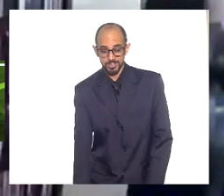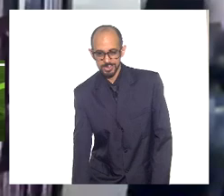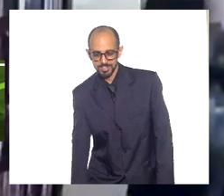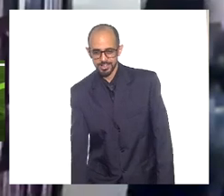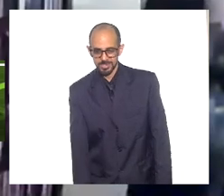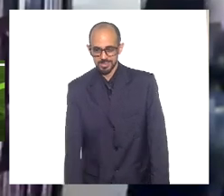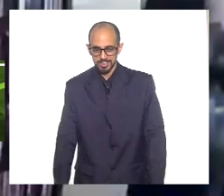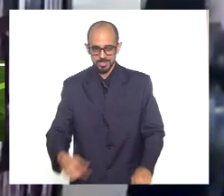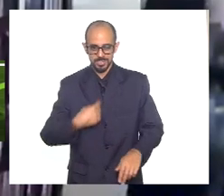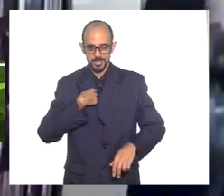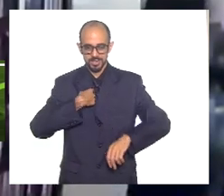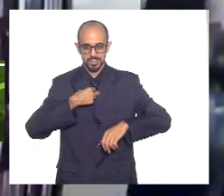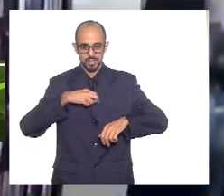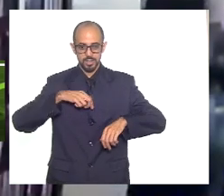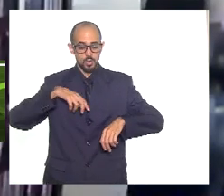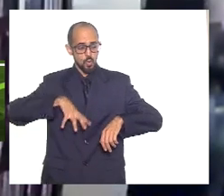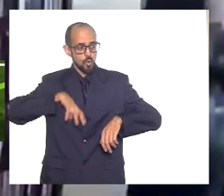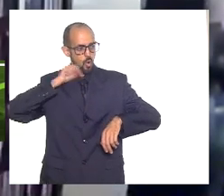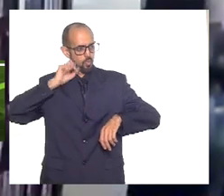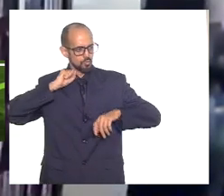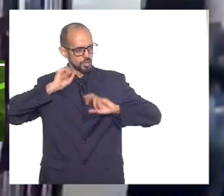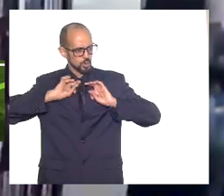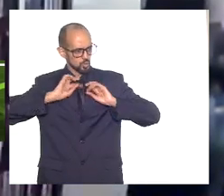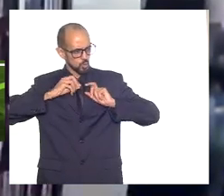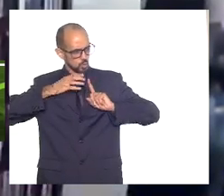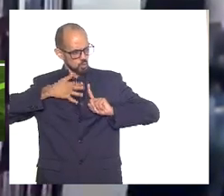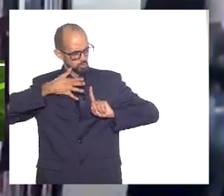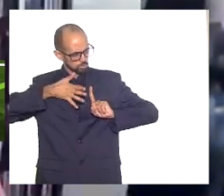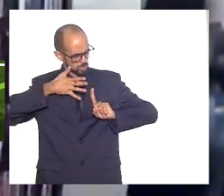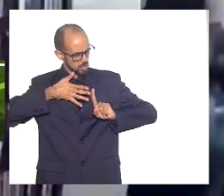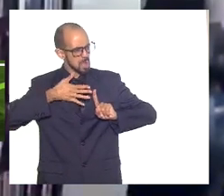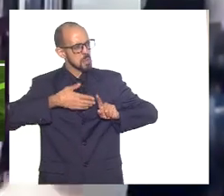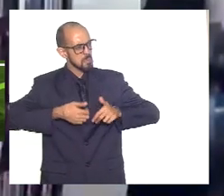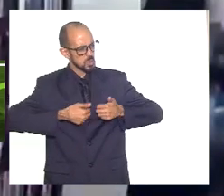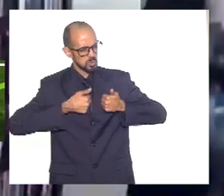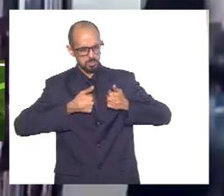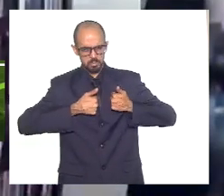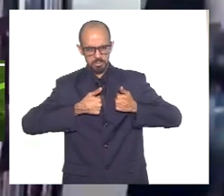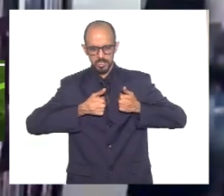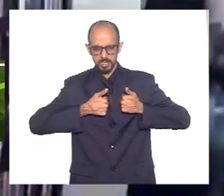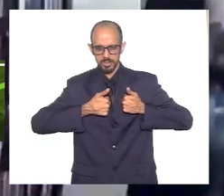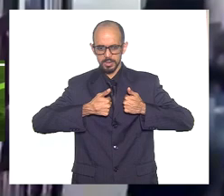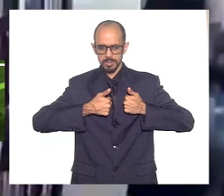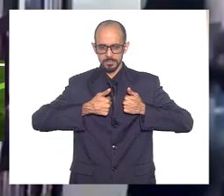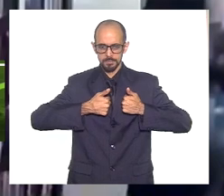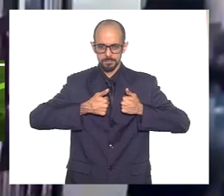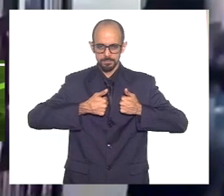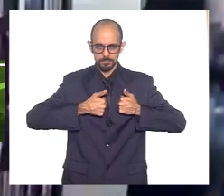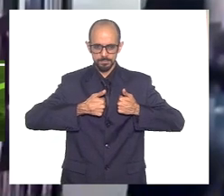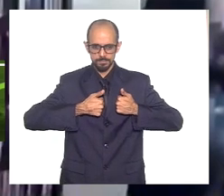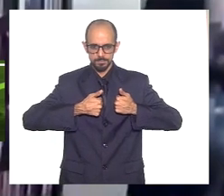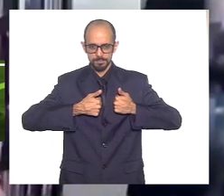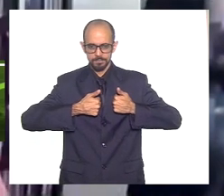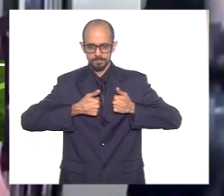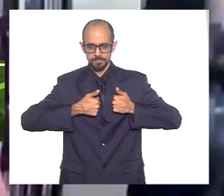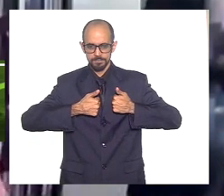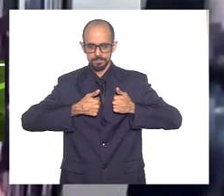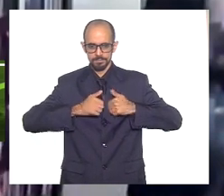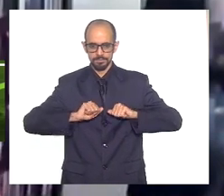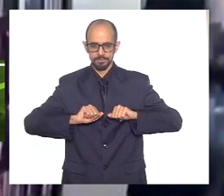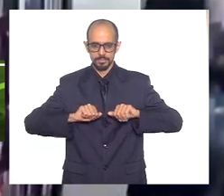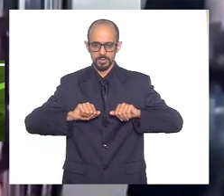eu ouvi atentamente a exposição, muito boa, né? Realmente, isso aí depois nós vamos ter